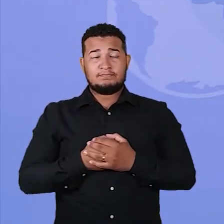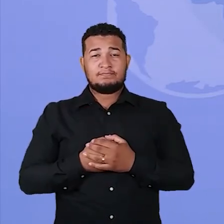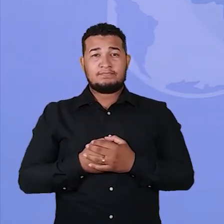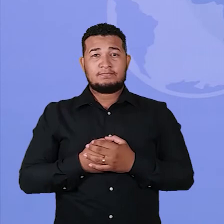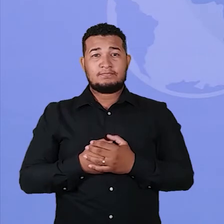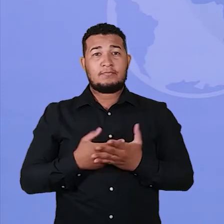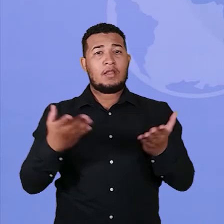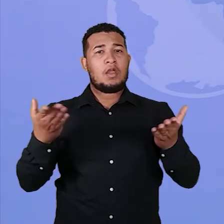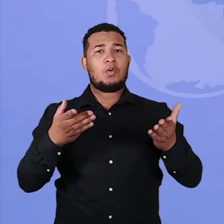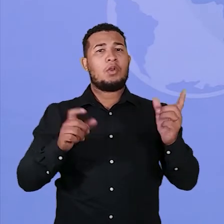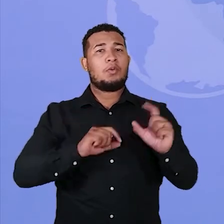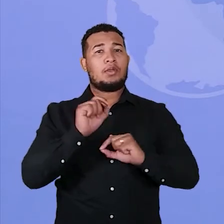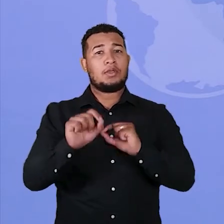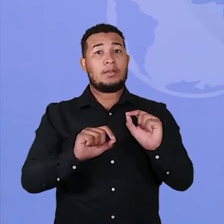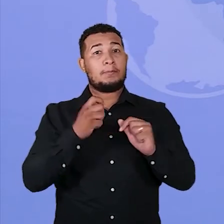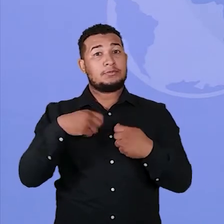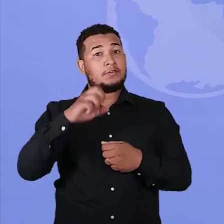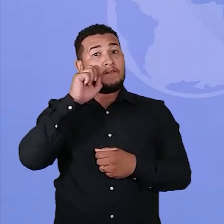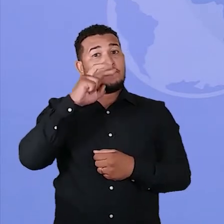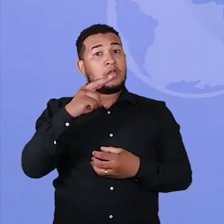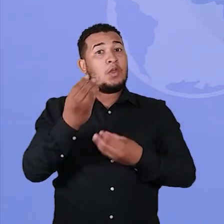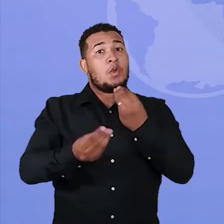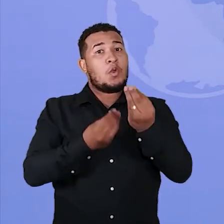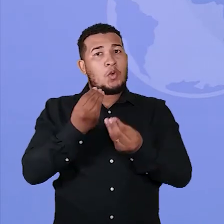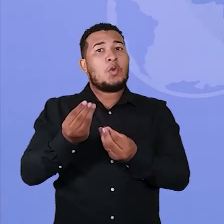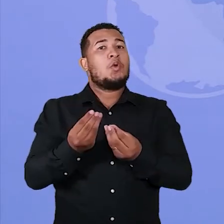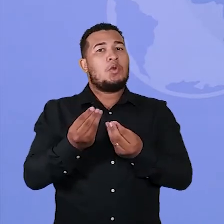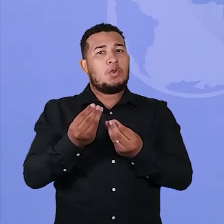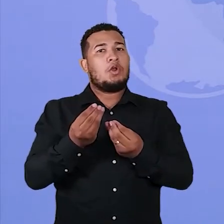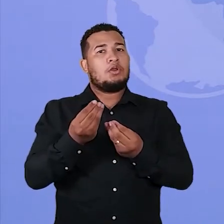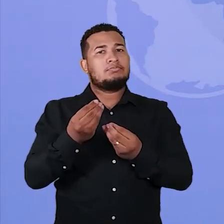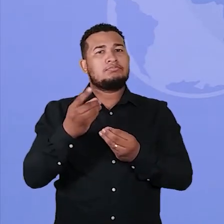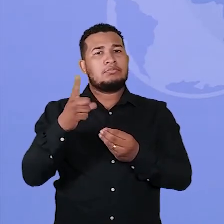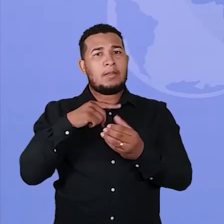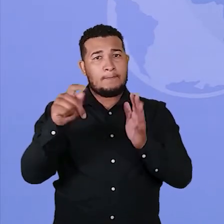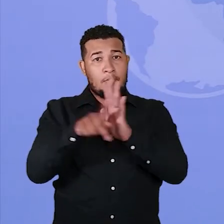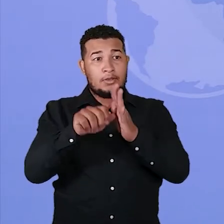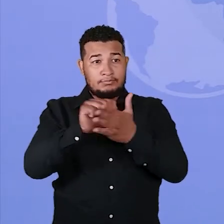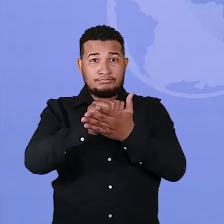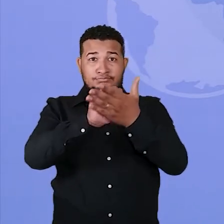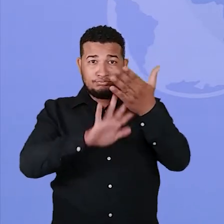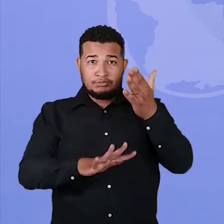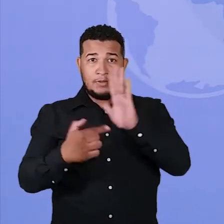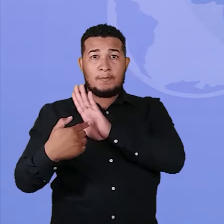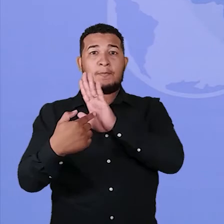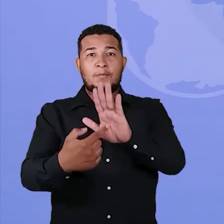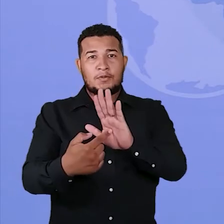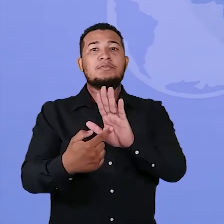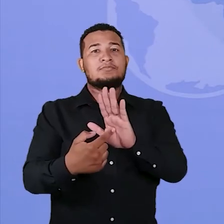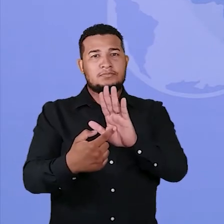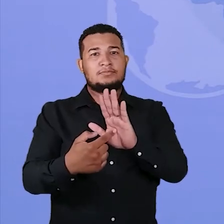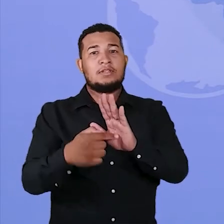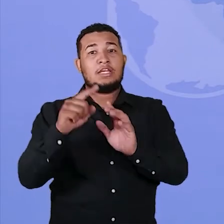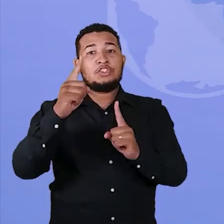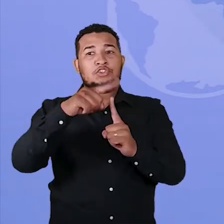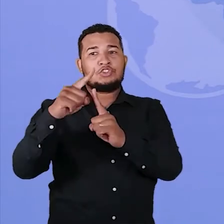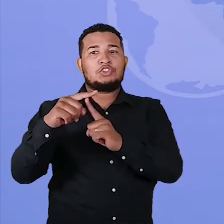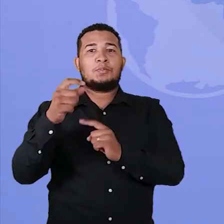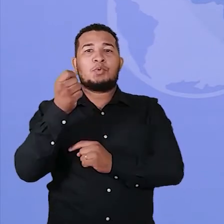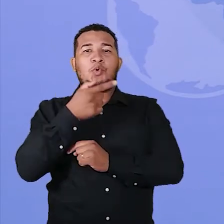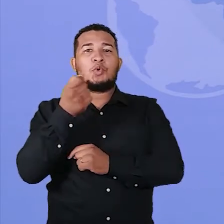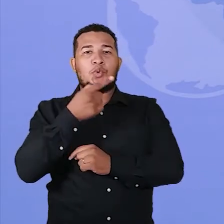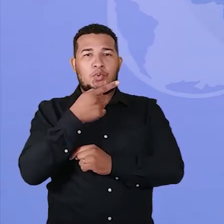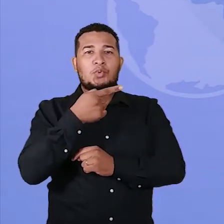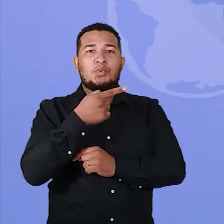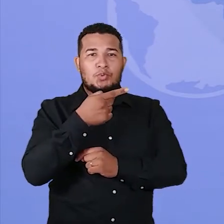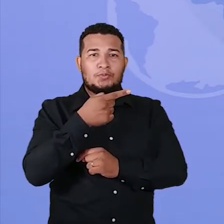Beleza? Agora, a gente precisa ver isso, como que as atividades mostram esse